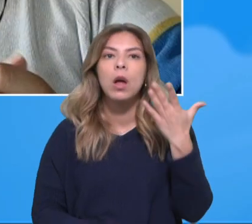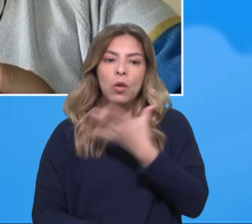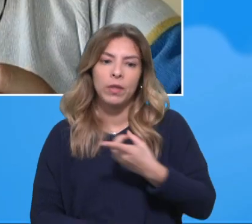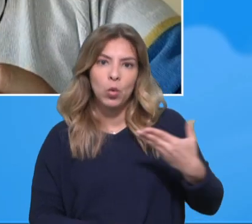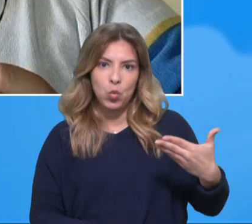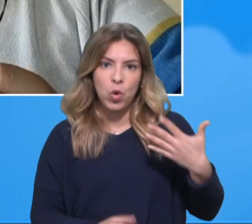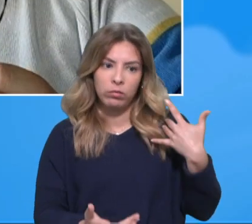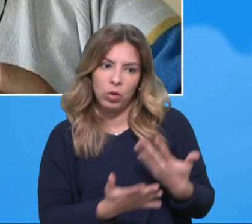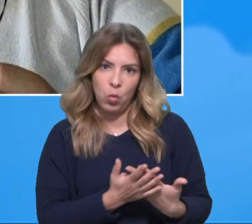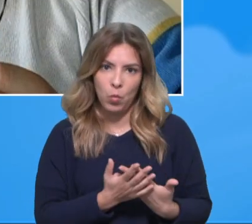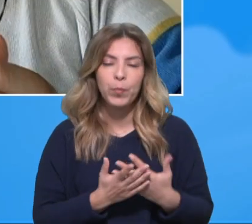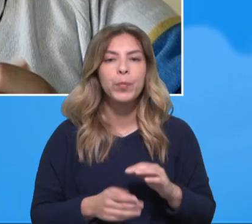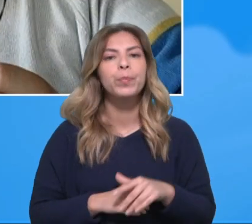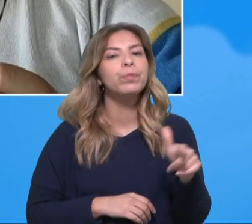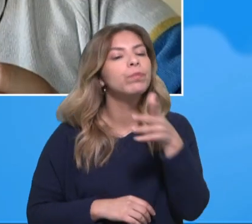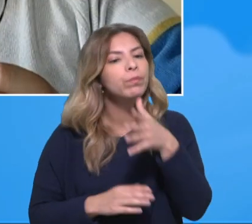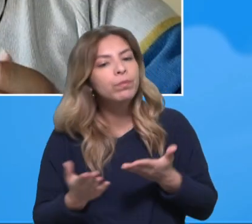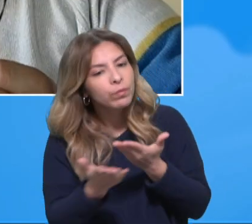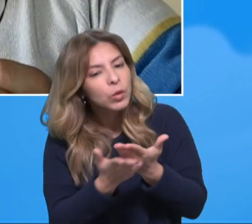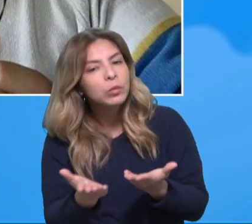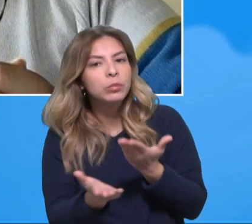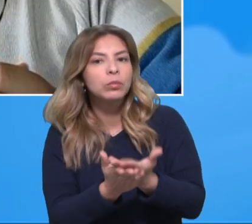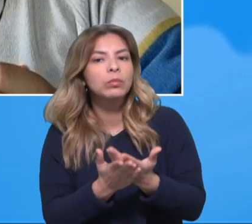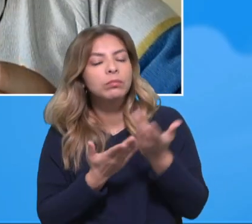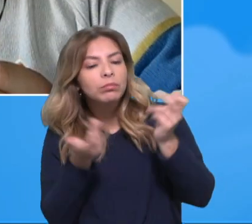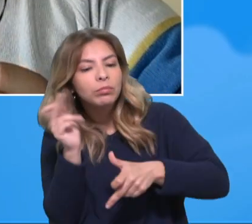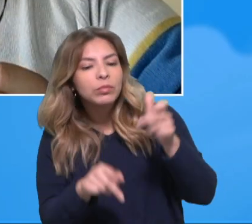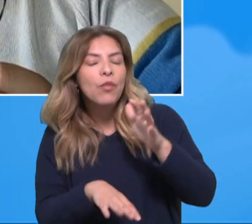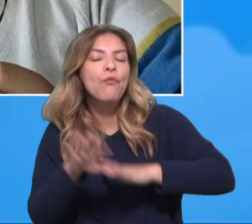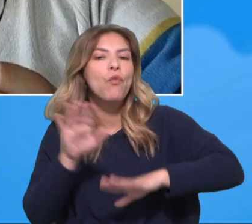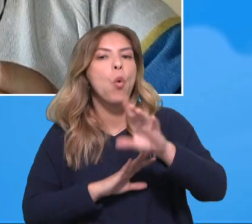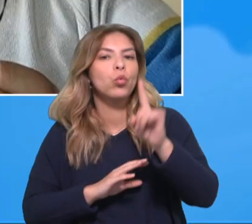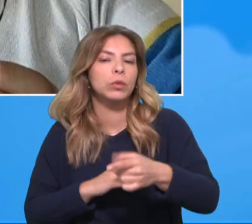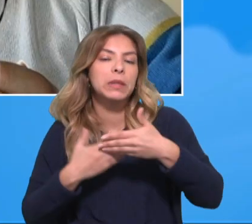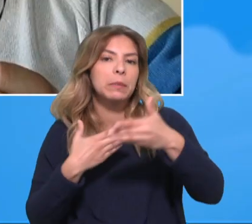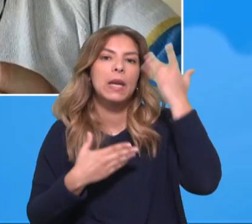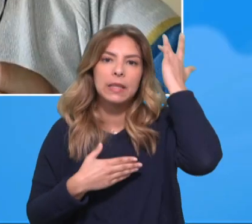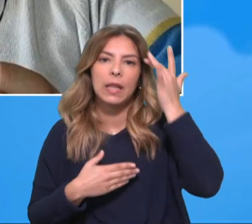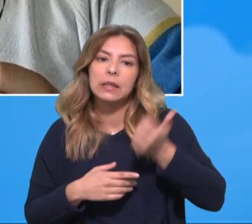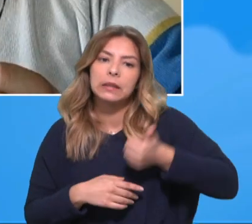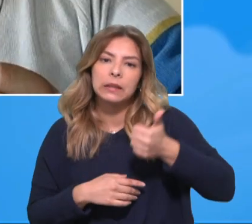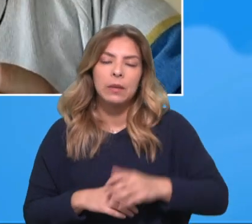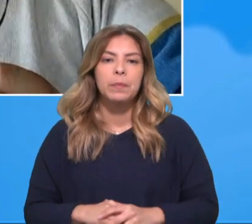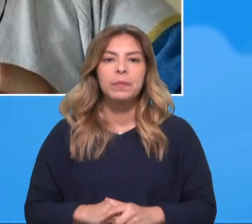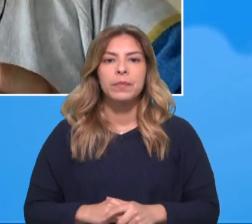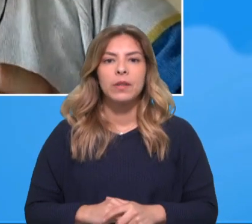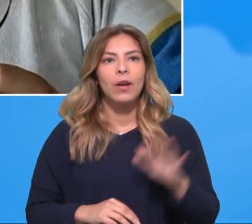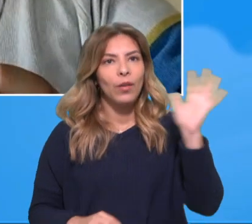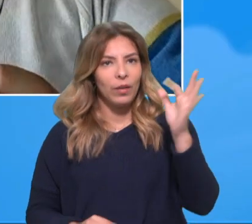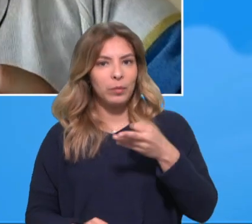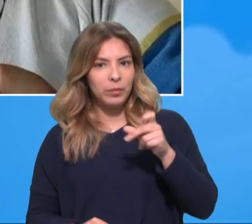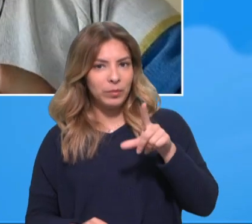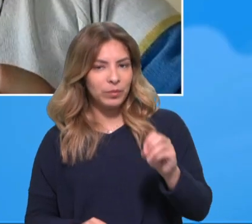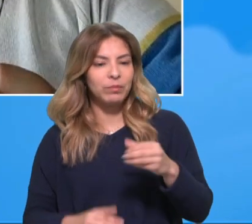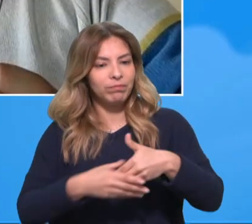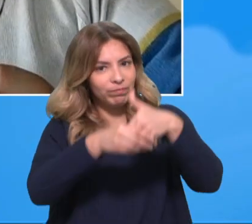Filipe Dias, que propostas são feitas em Santa Maria da Feira para viver a Semana Santa? Olá, Paulo.